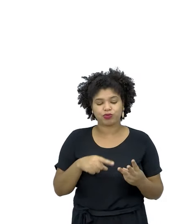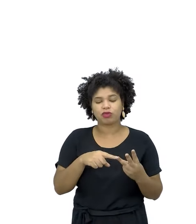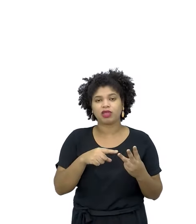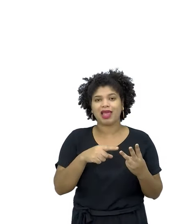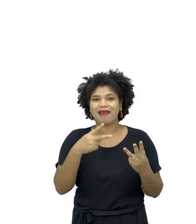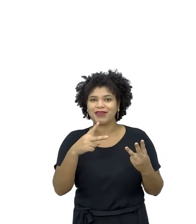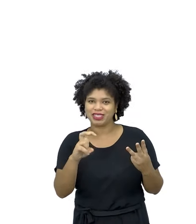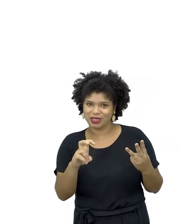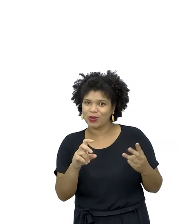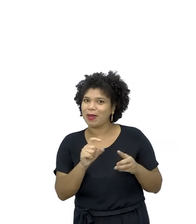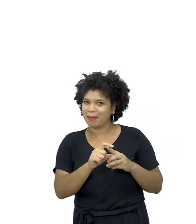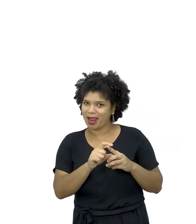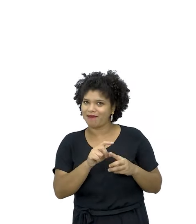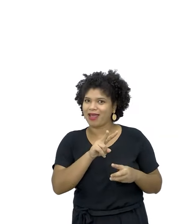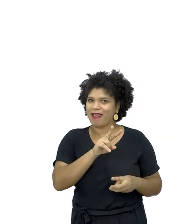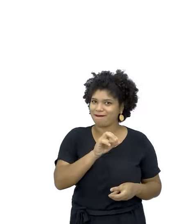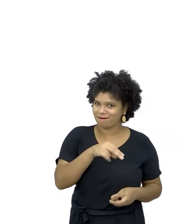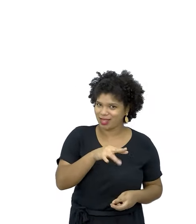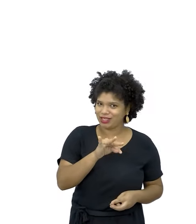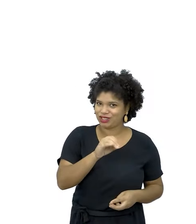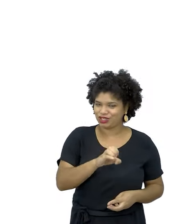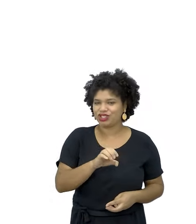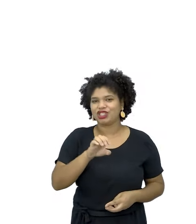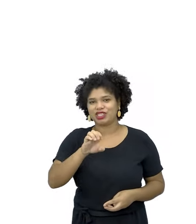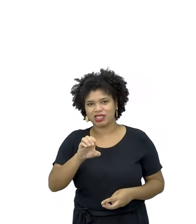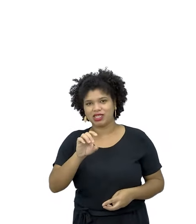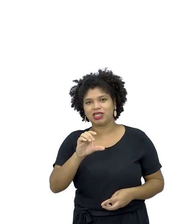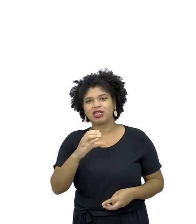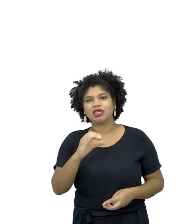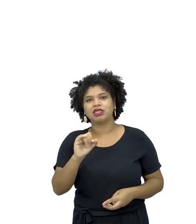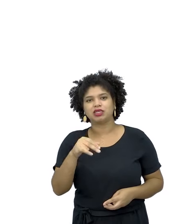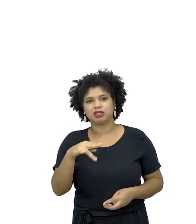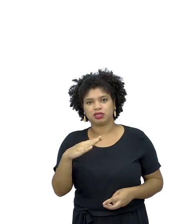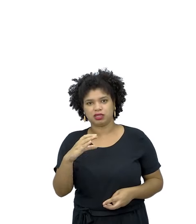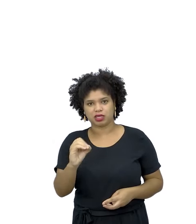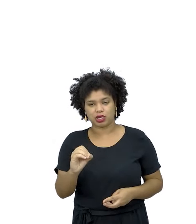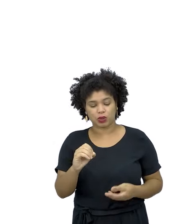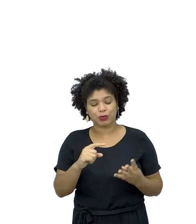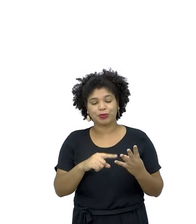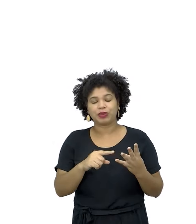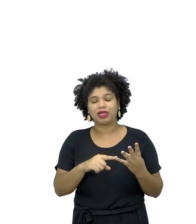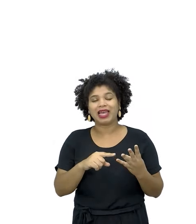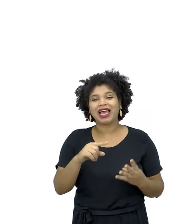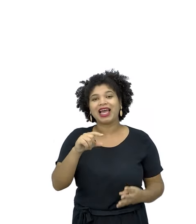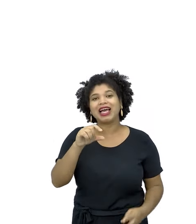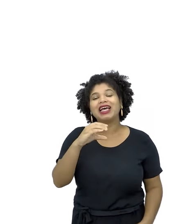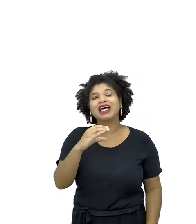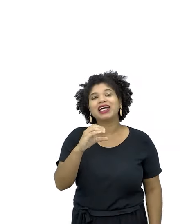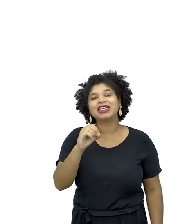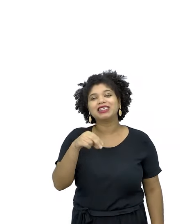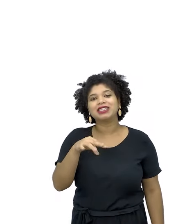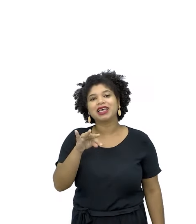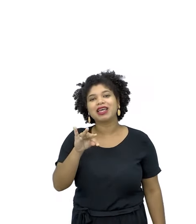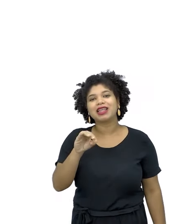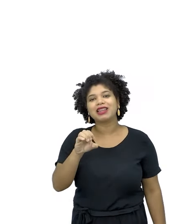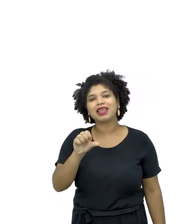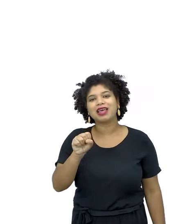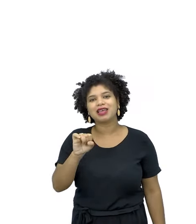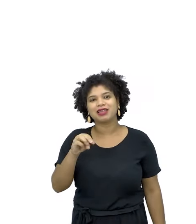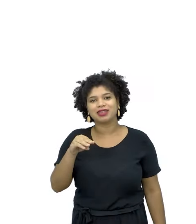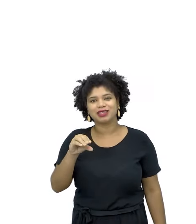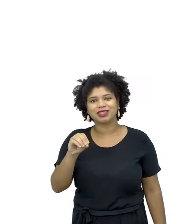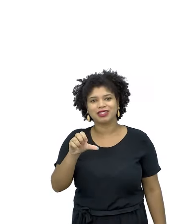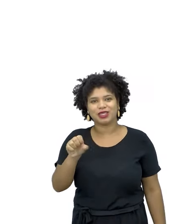transformo na mesma leitura do número racional na forma decimal na nossa língua materna? Por que eu não consigo ler